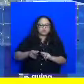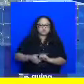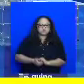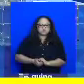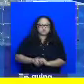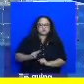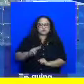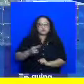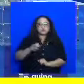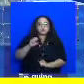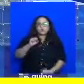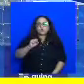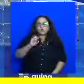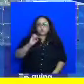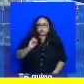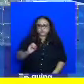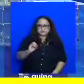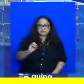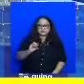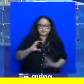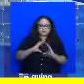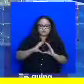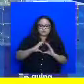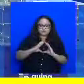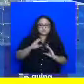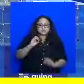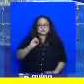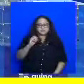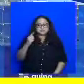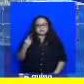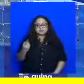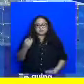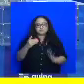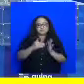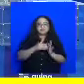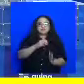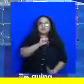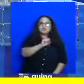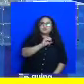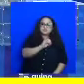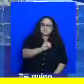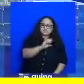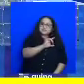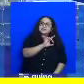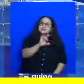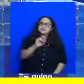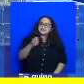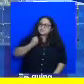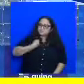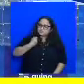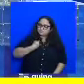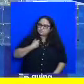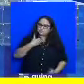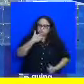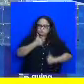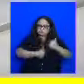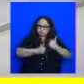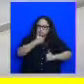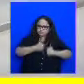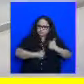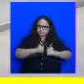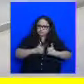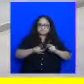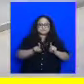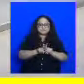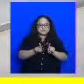seja, 80 bolas, numeradas de 01 a 80, sendo que cada número corresponde a um time de futebol, conforme a tabela de